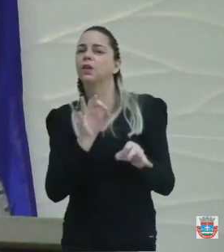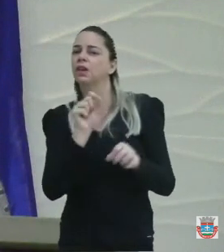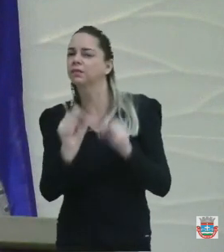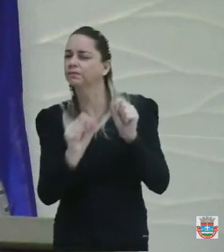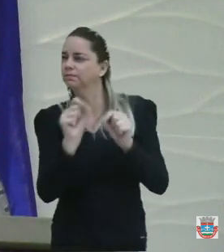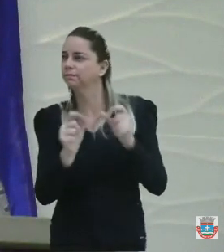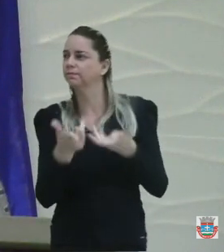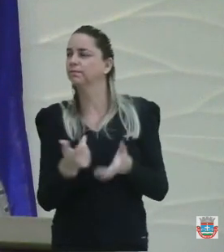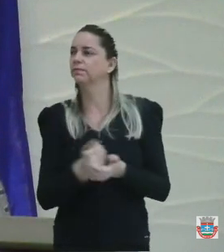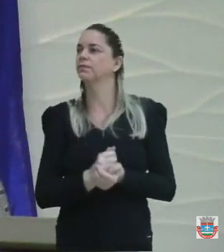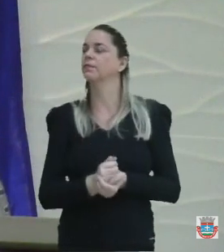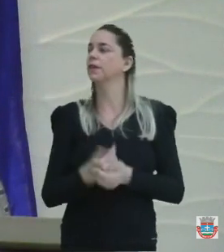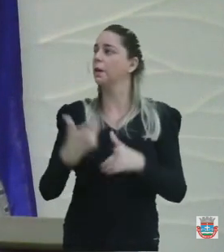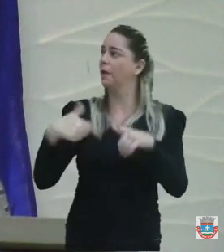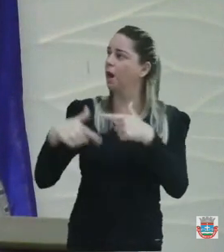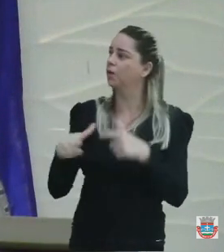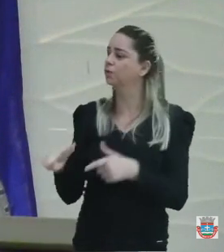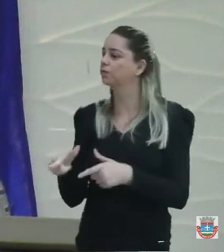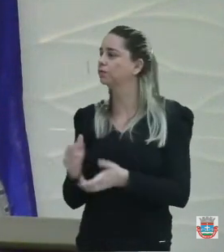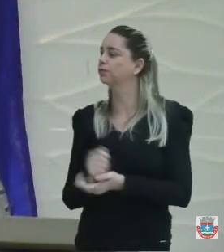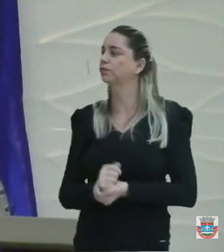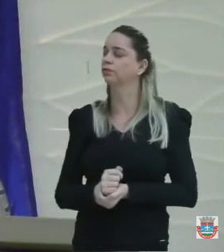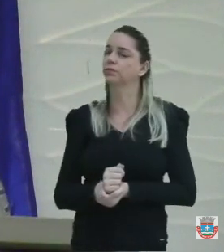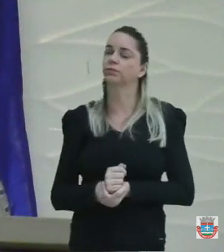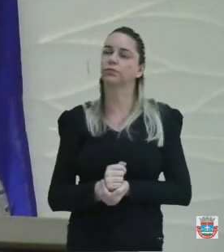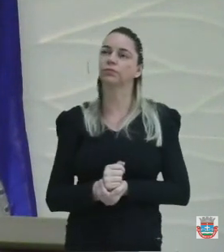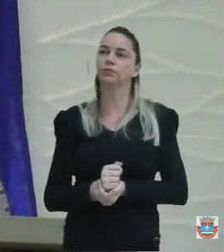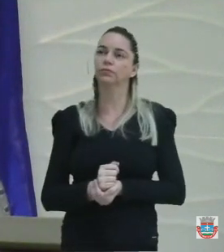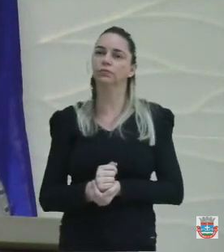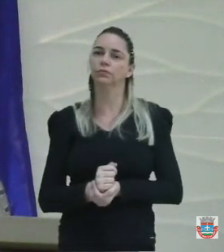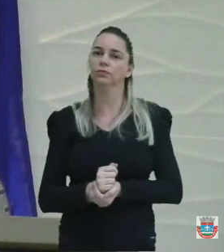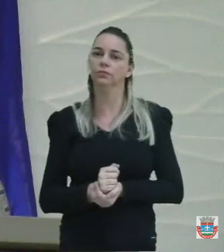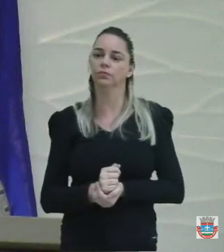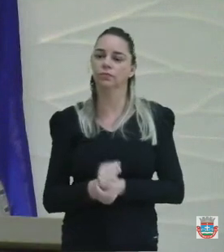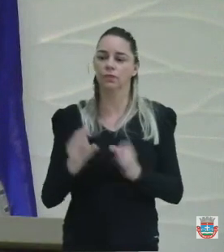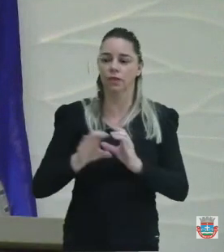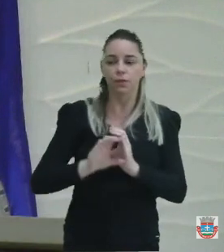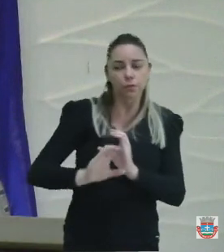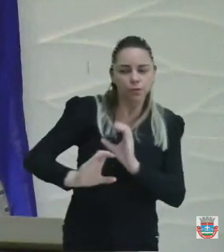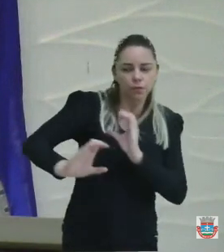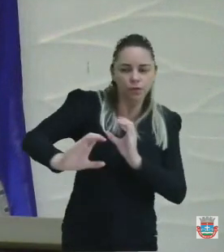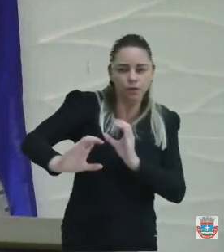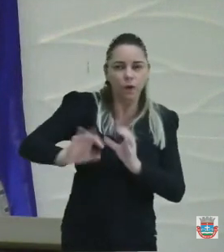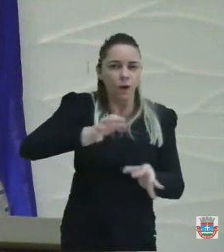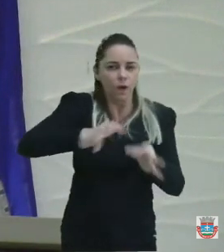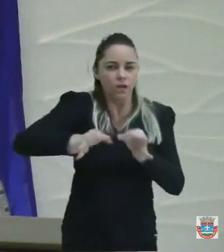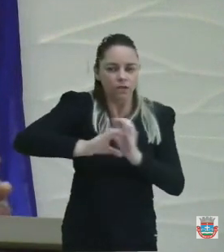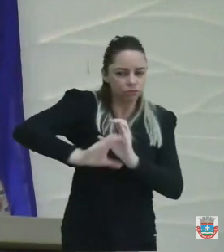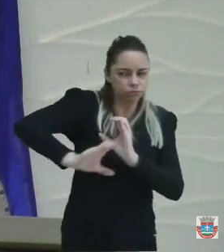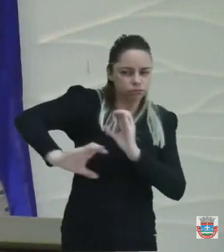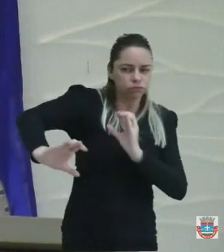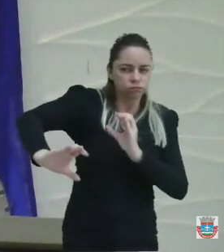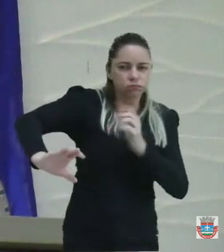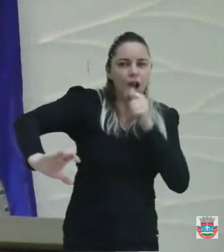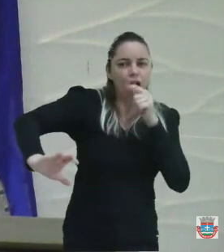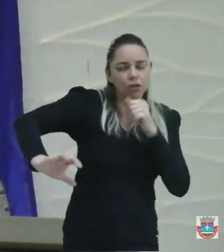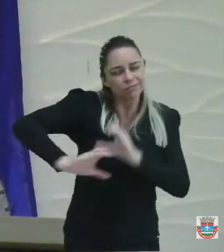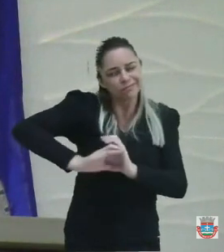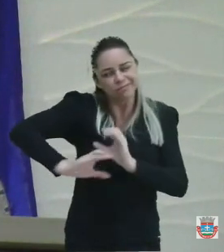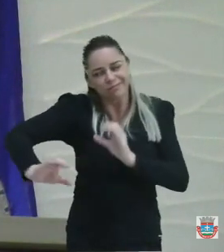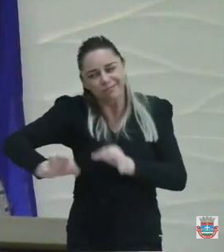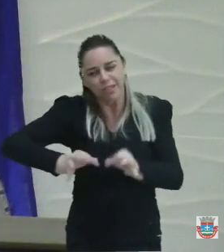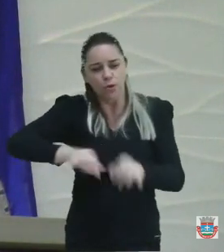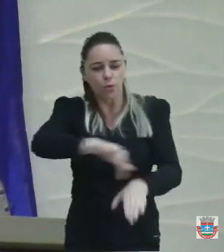Campo os trabalhos que tinha de extensão de rede, lá está pronta. Mas, por exemplo, na Rua